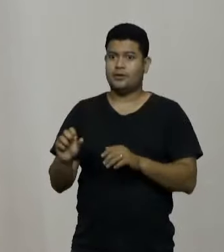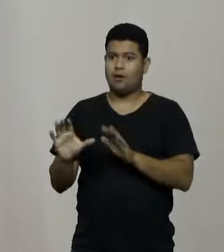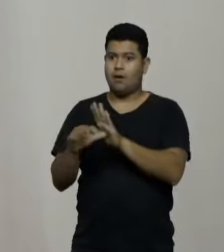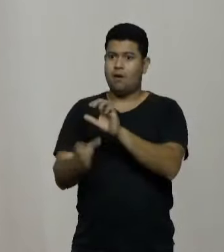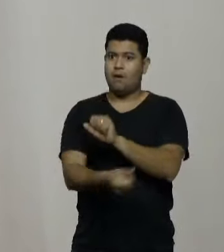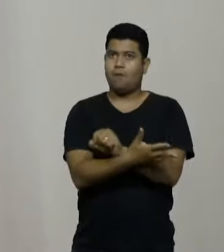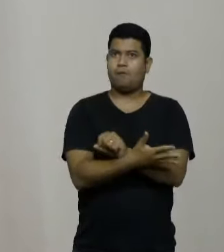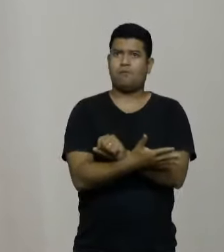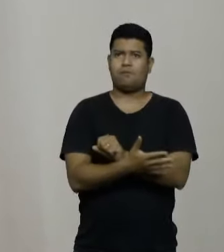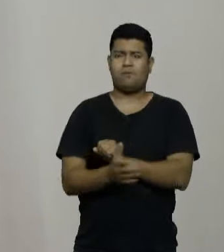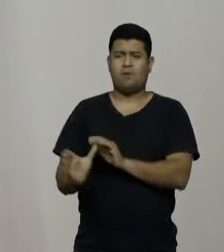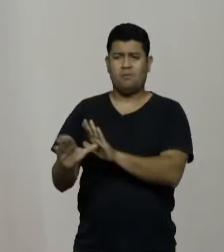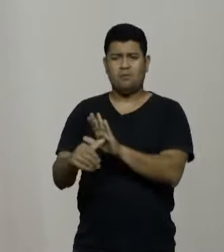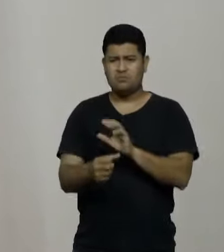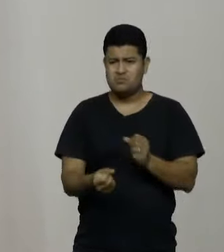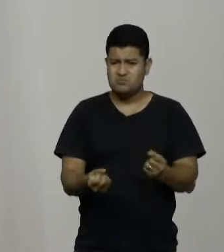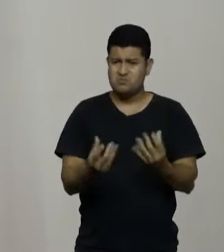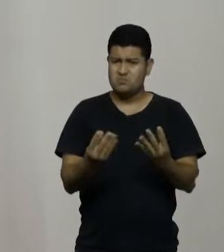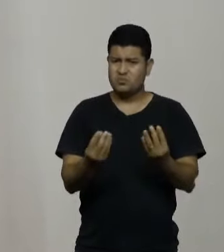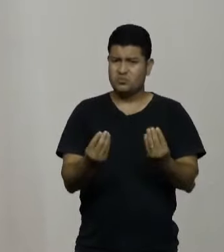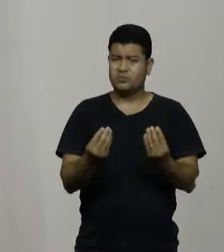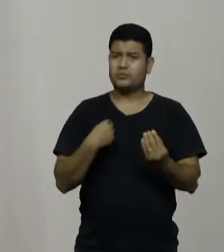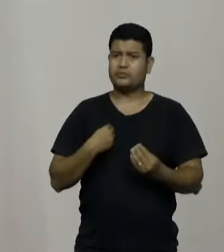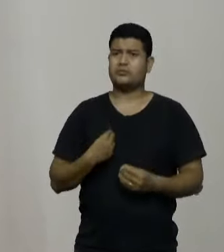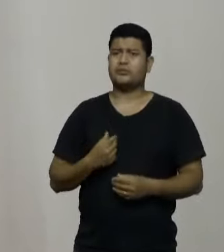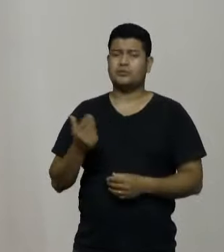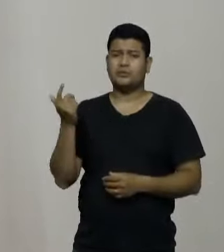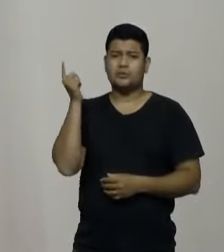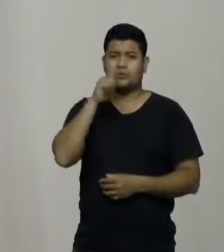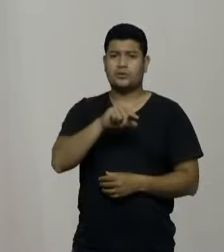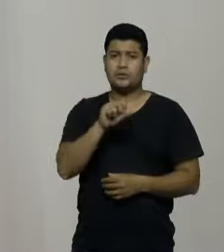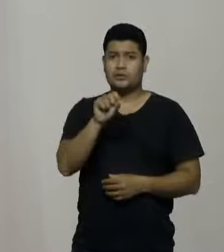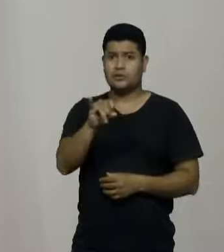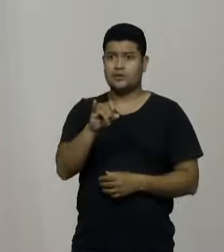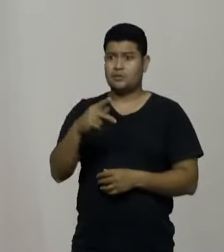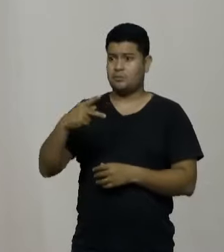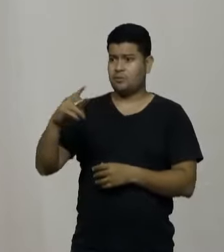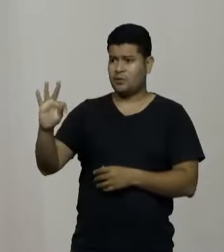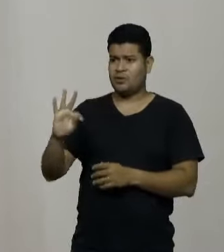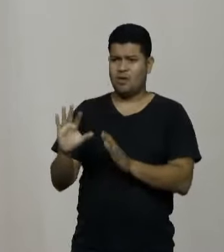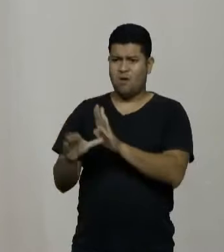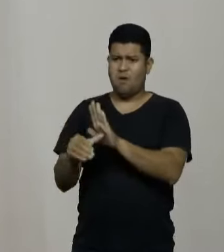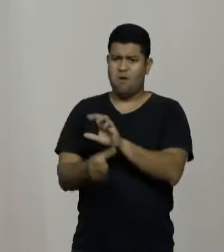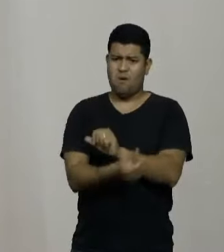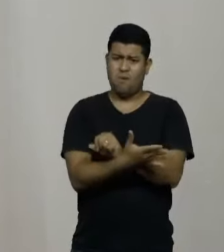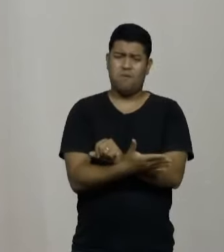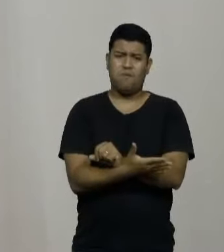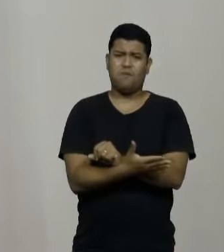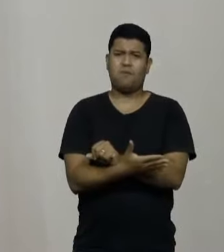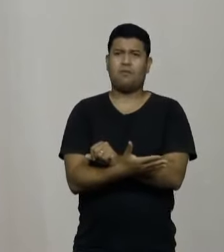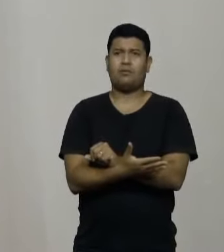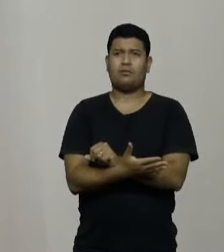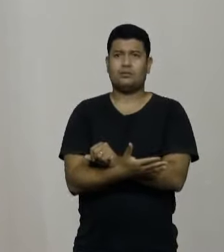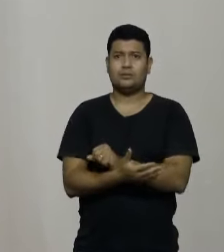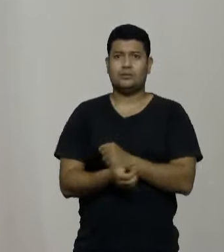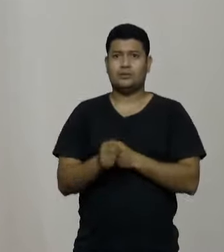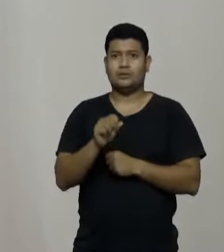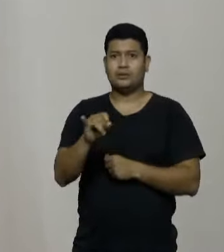Meu Deus, se não roubasse tanto. Se o PT não tivesse roubado, e se não tivesse tanto